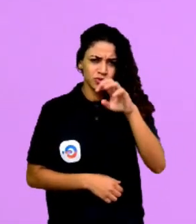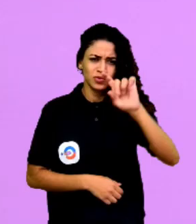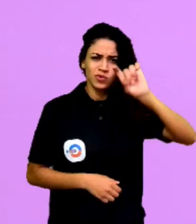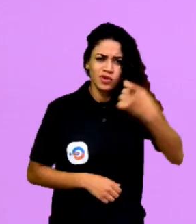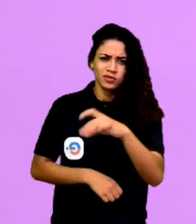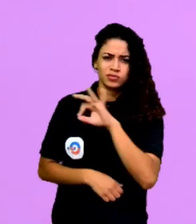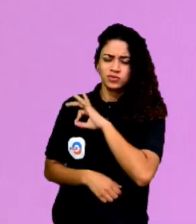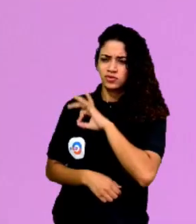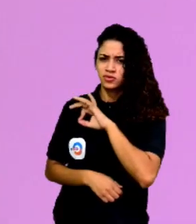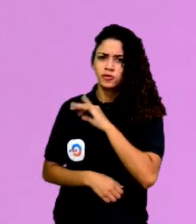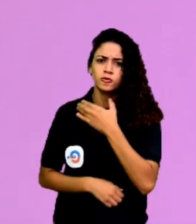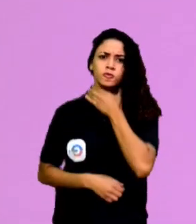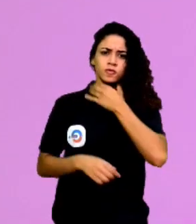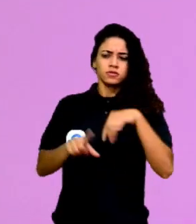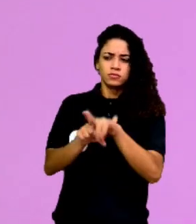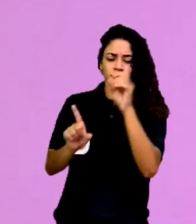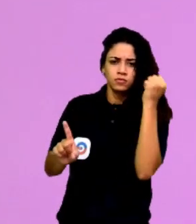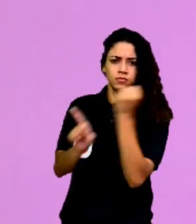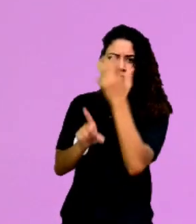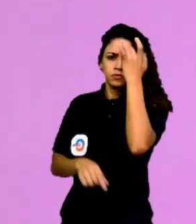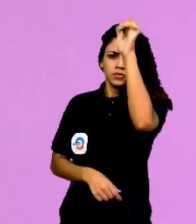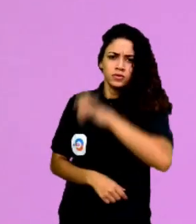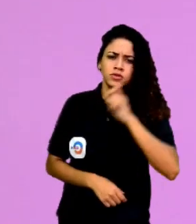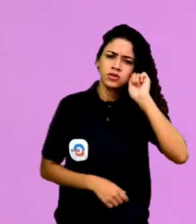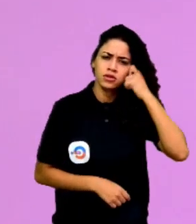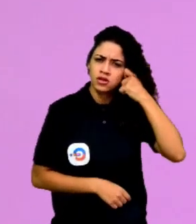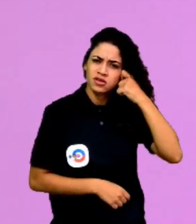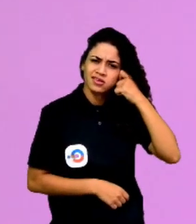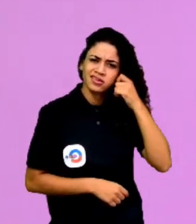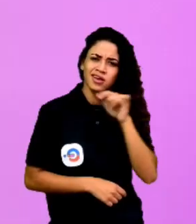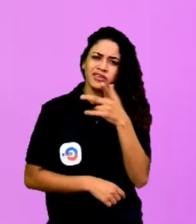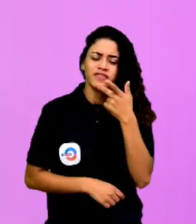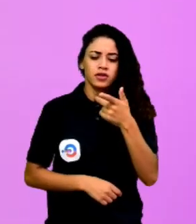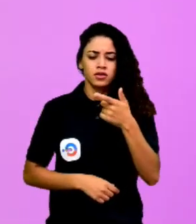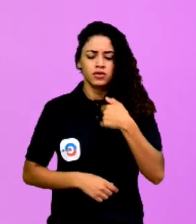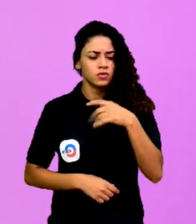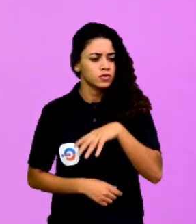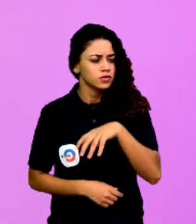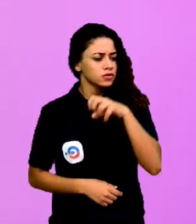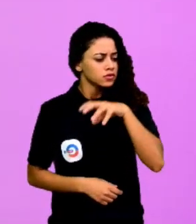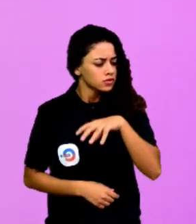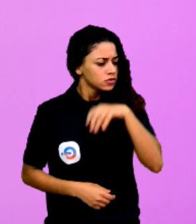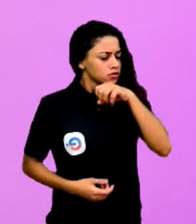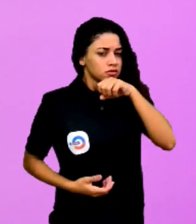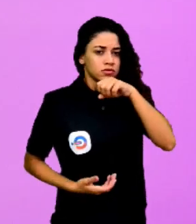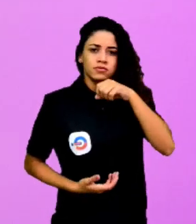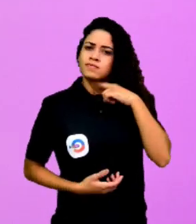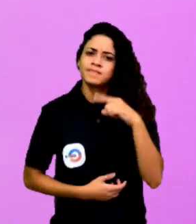policial asfixia e mata o cidadão negro. Enquanto ele dizia, eu não consigo respirar.